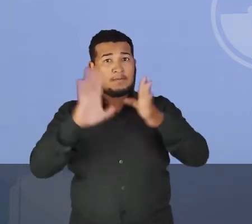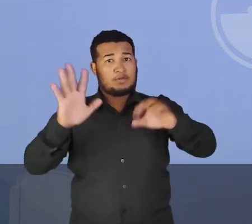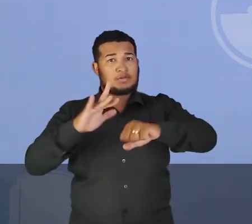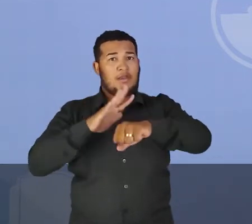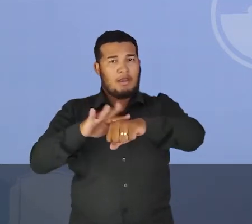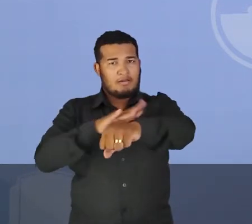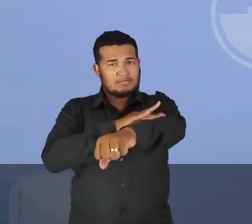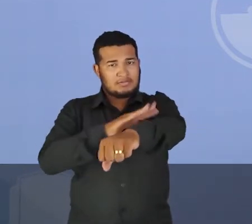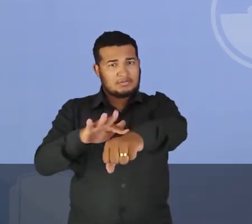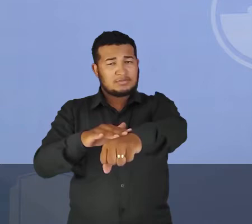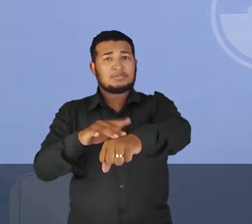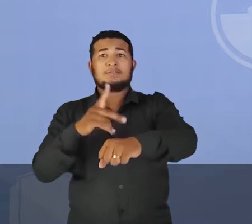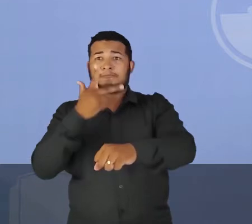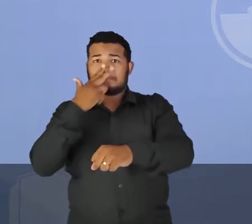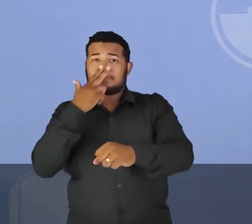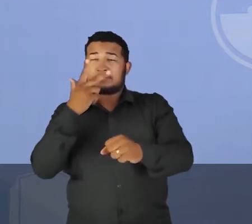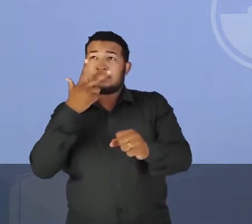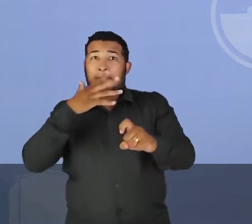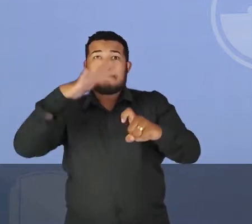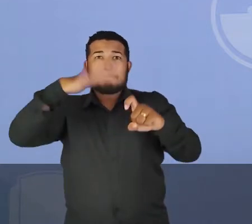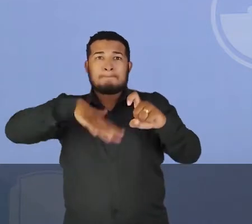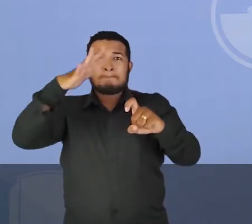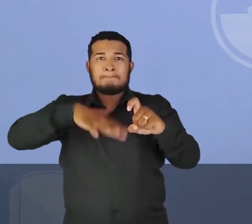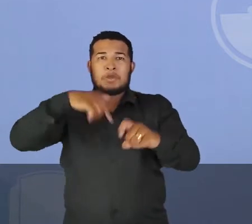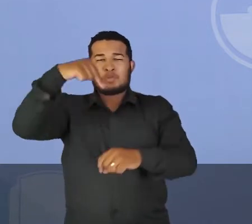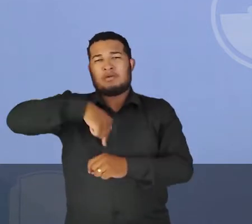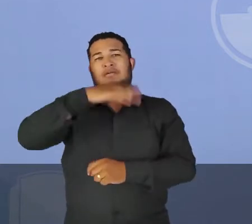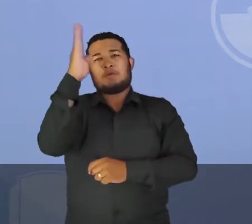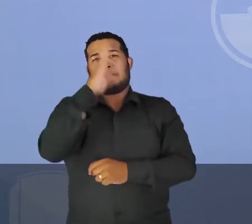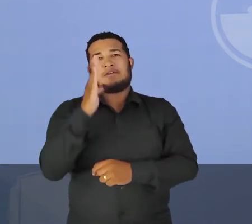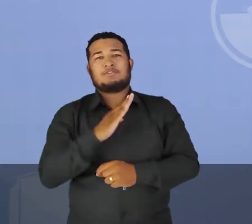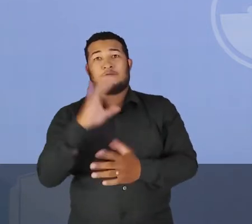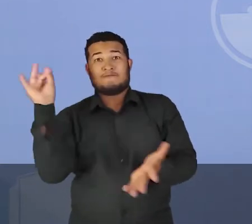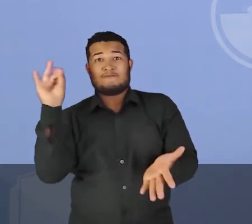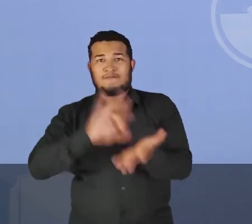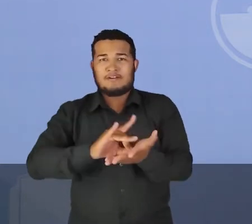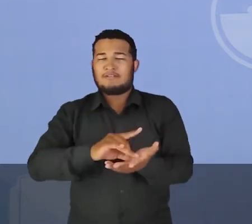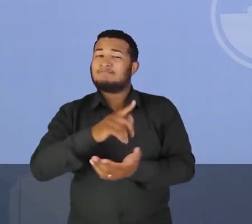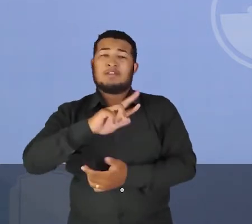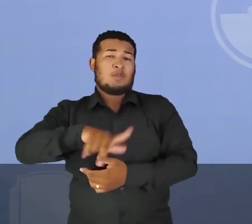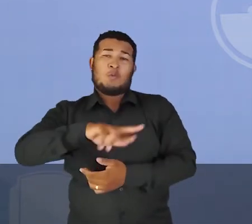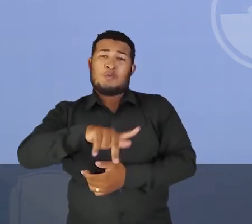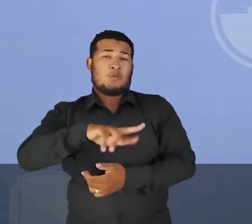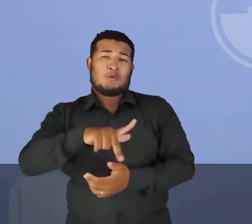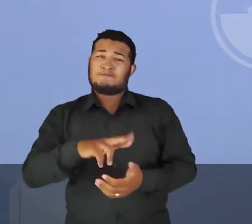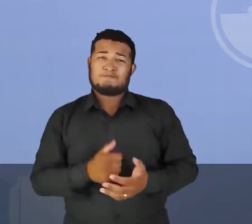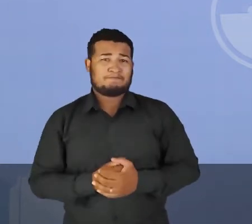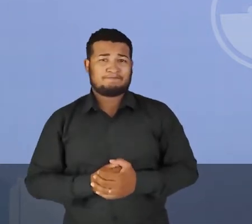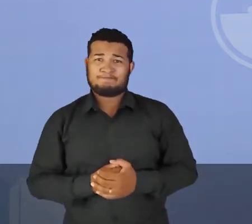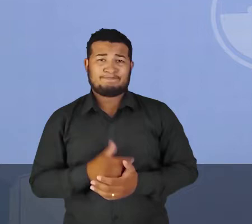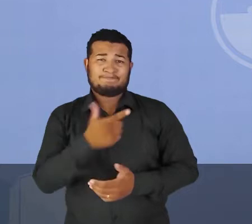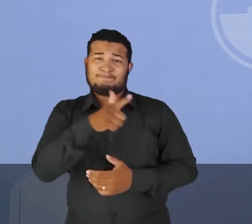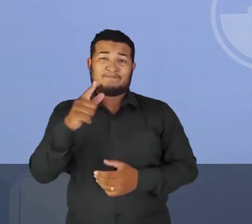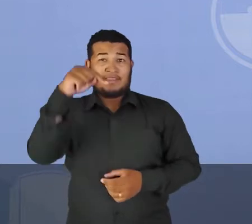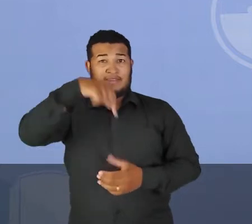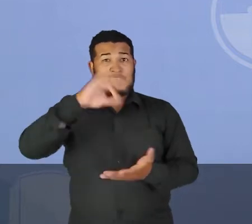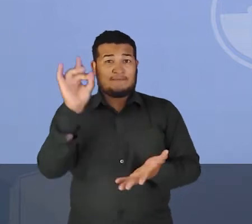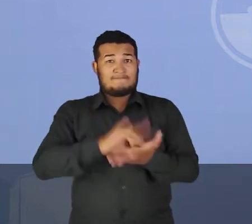racial é um mito no Brasil. Ele não existe. Essa democracia racial não